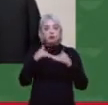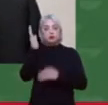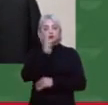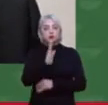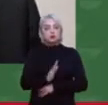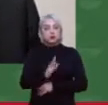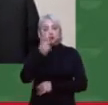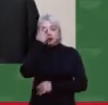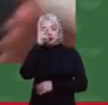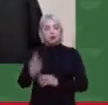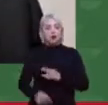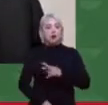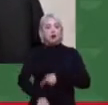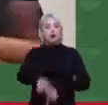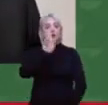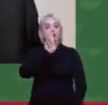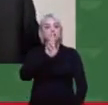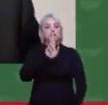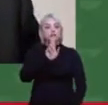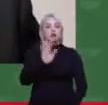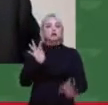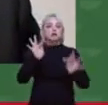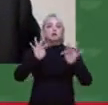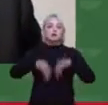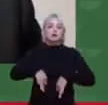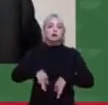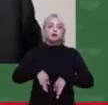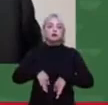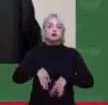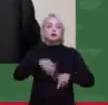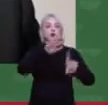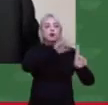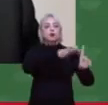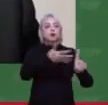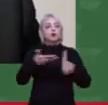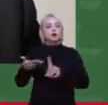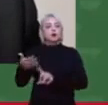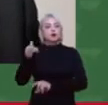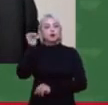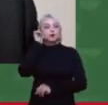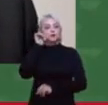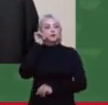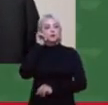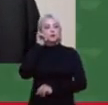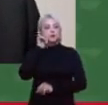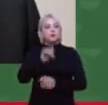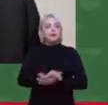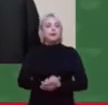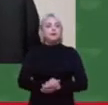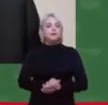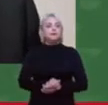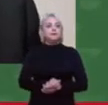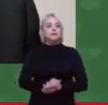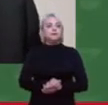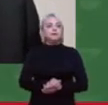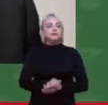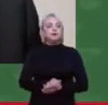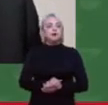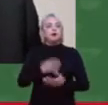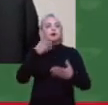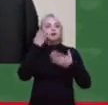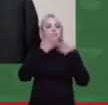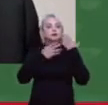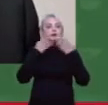brasileira, para a renovação. Finalizo homenageando as mulheres, mas tem aquela música